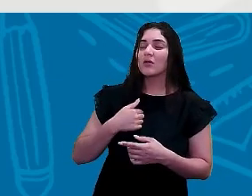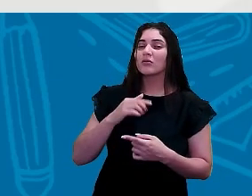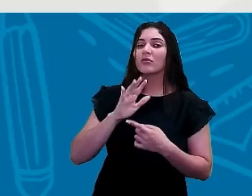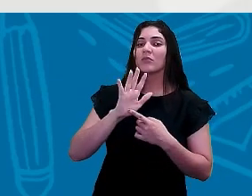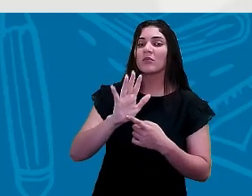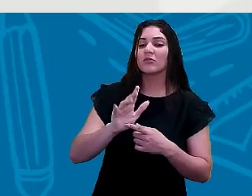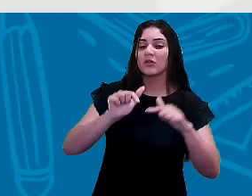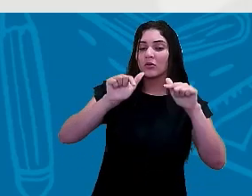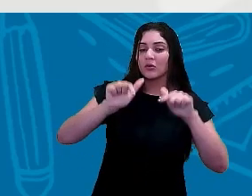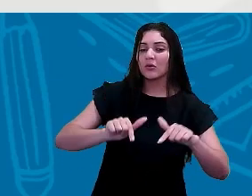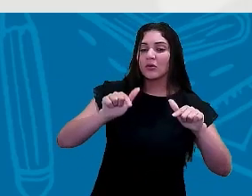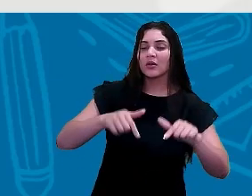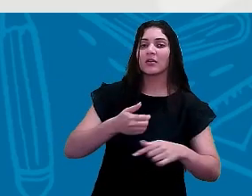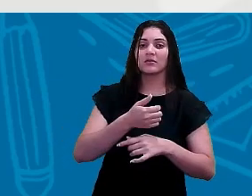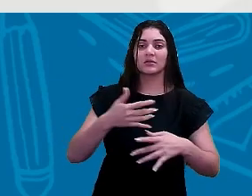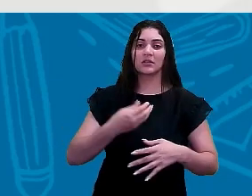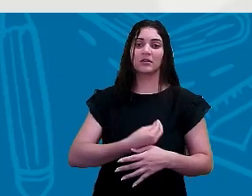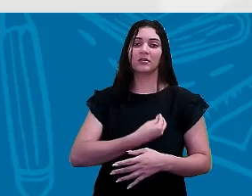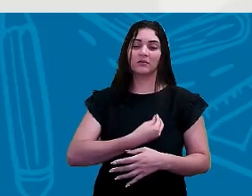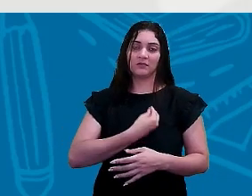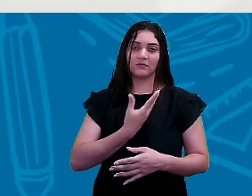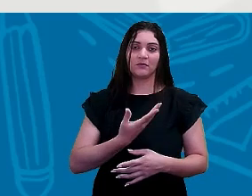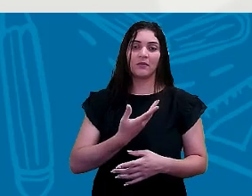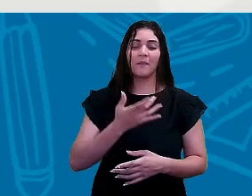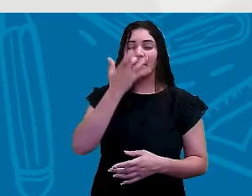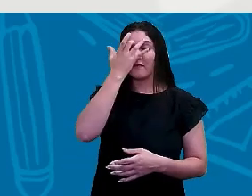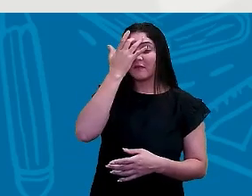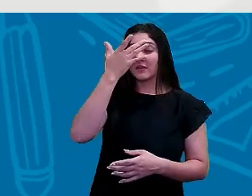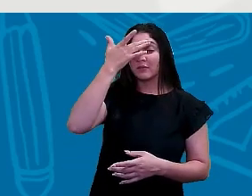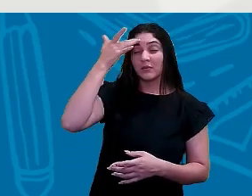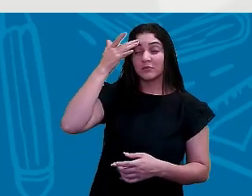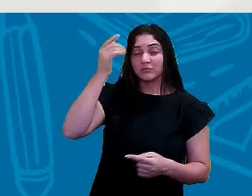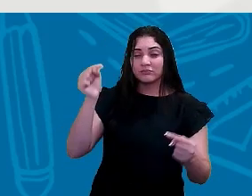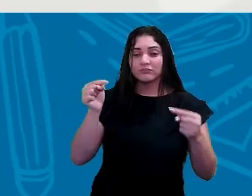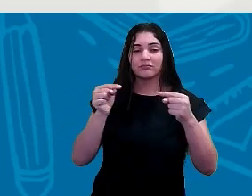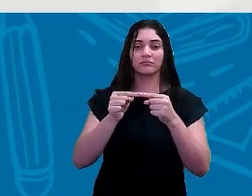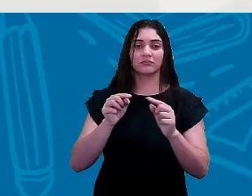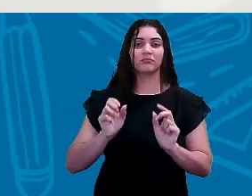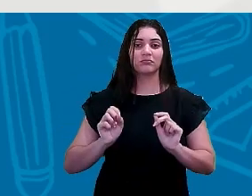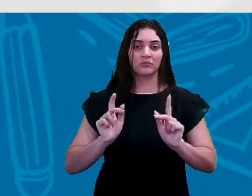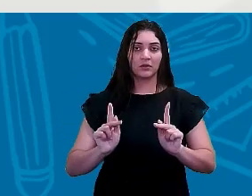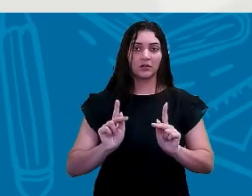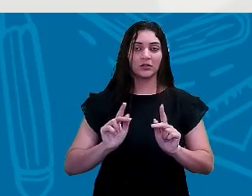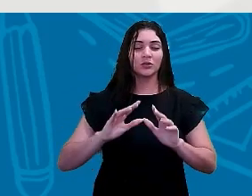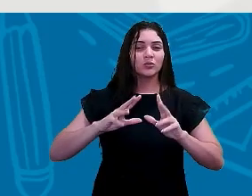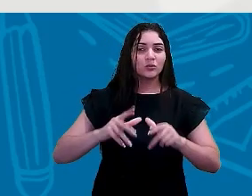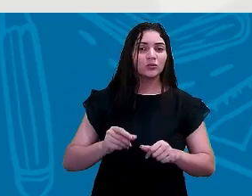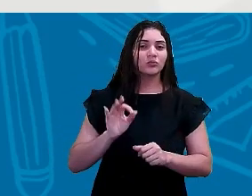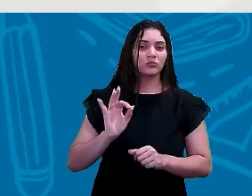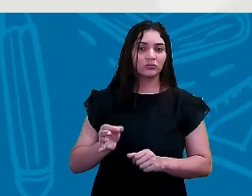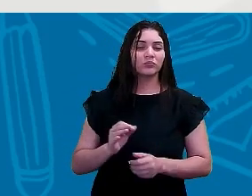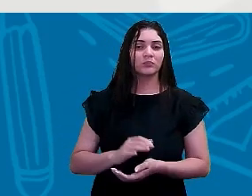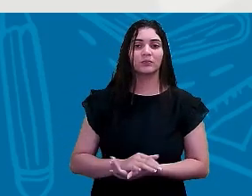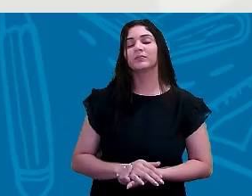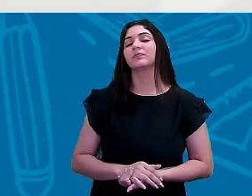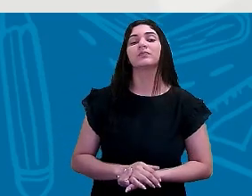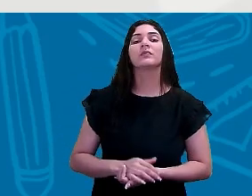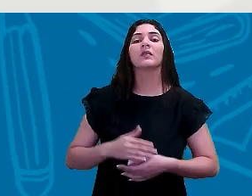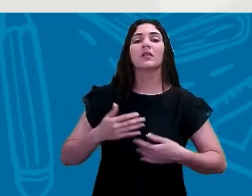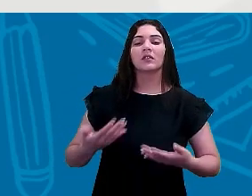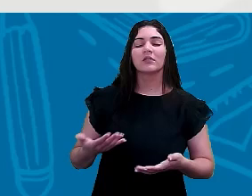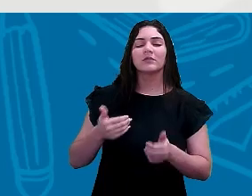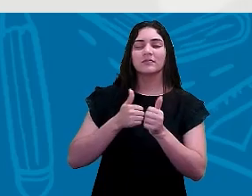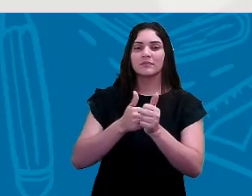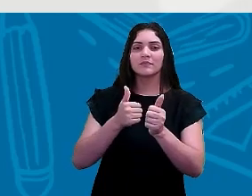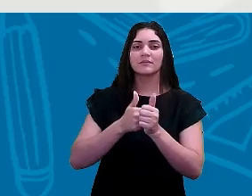moro. Fica mais fácil para as pessoas identificarem, ok? Tudo certinho até então? Então, vamos